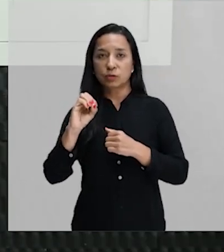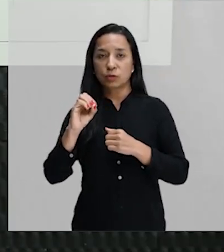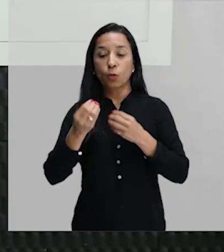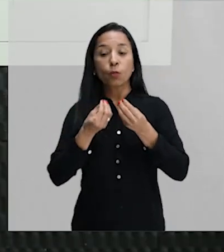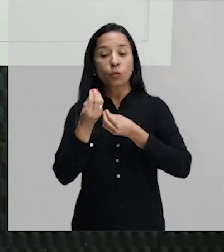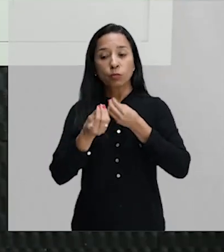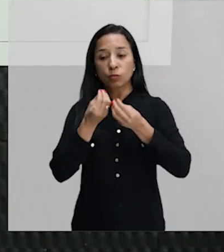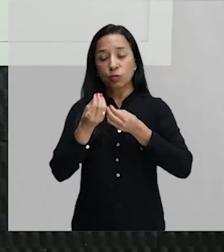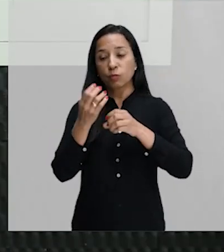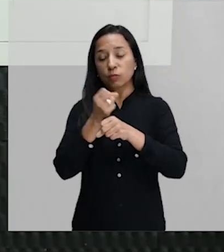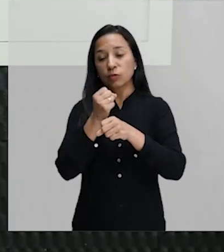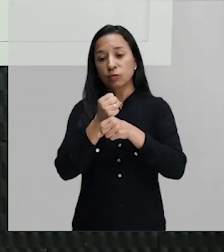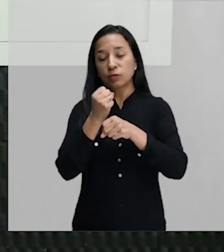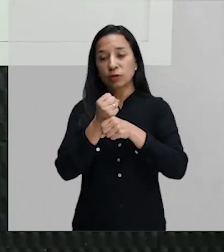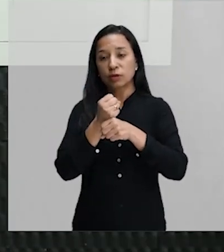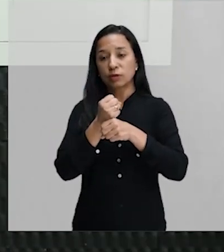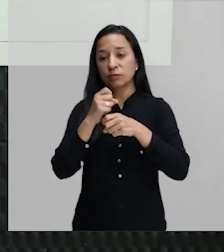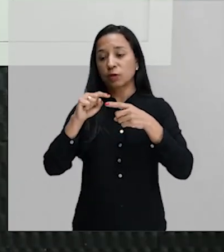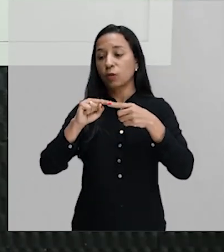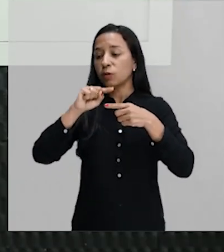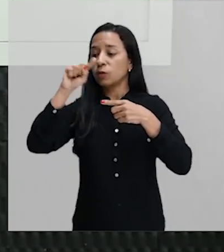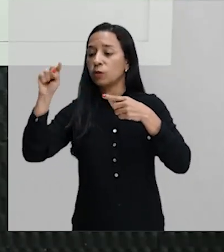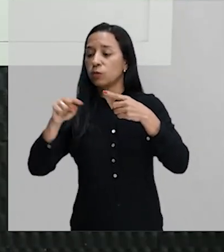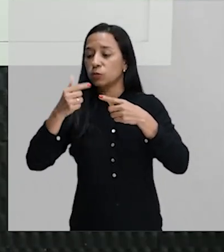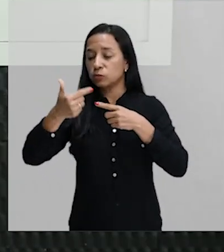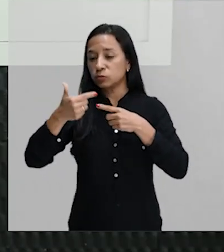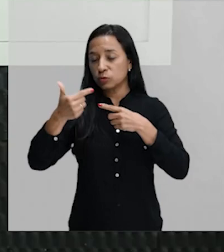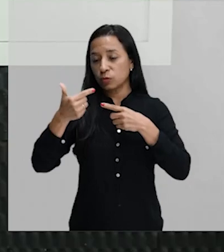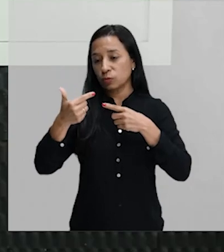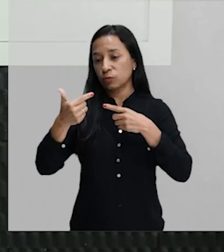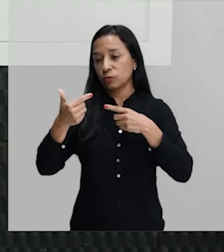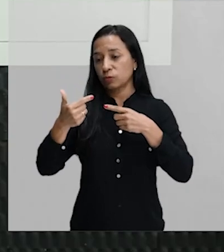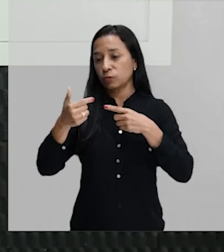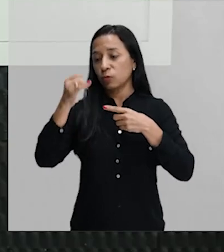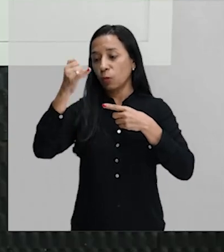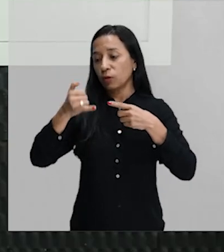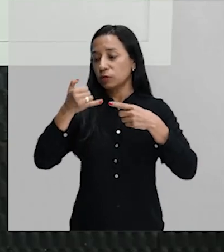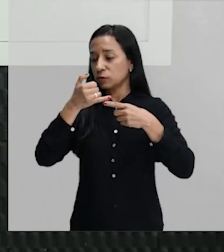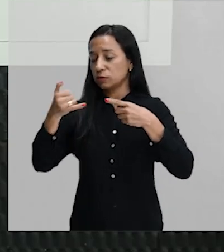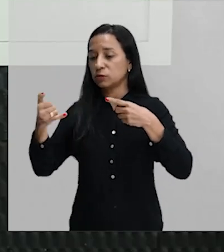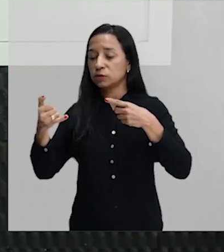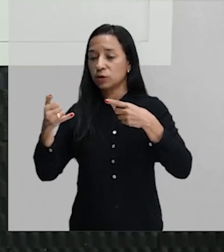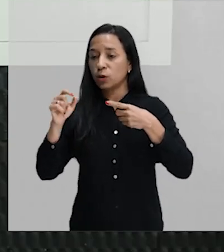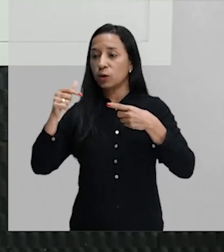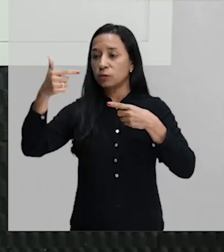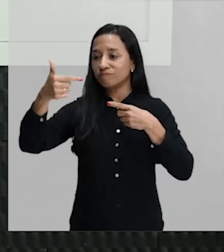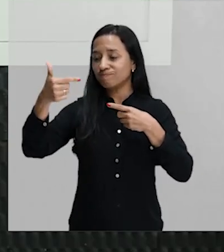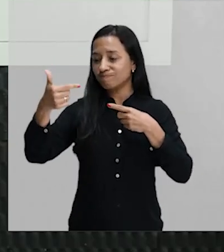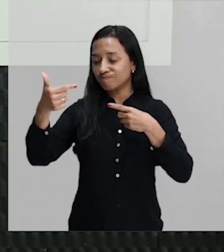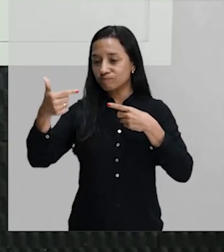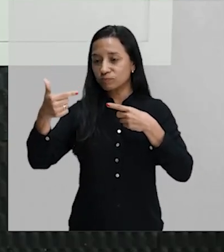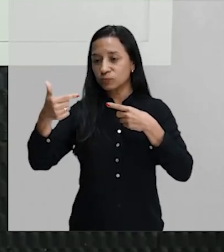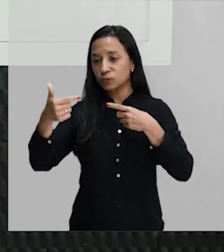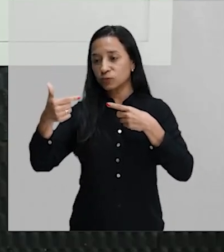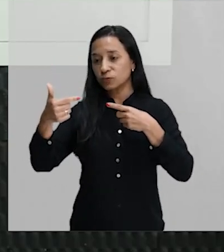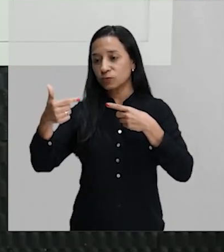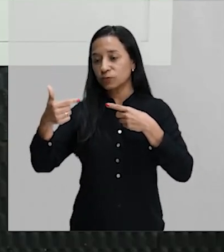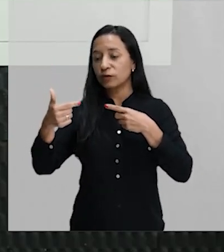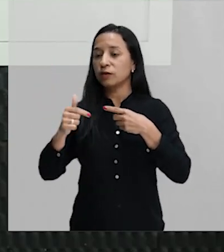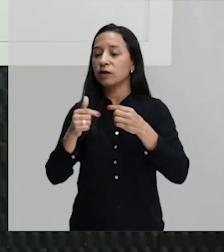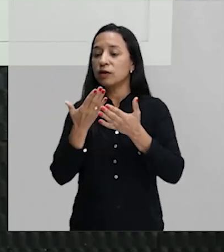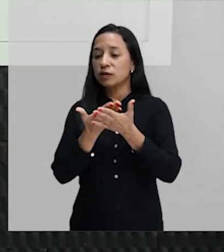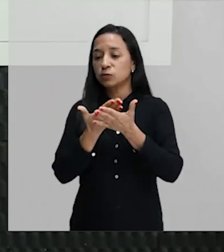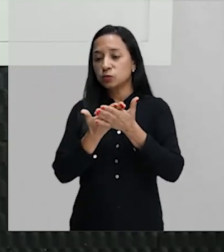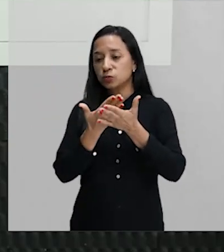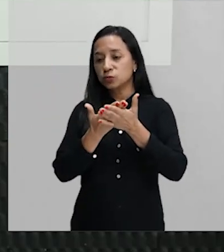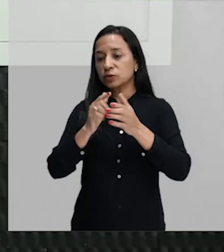Ó, 120 graus é um arco que está no segundo quadrante. Olha, ao invés de trabalhar com 120, eu trabalho com o